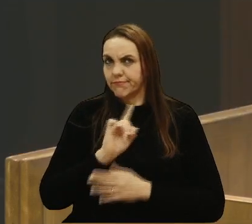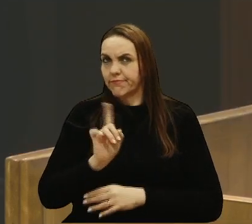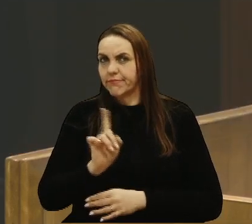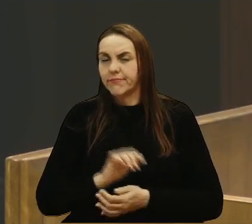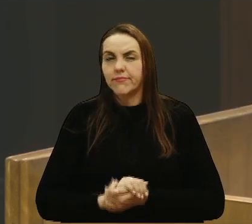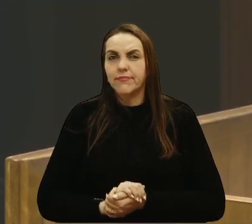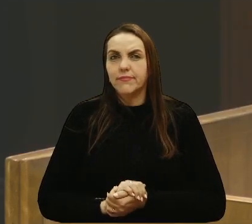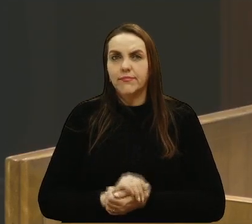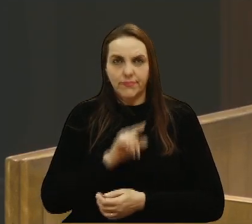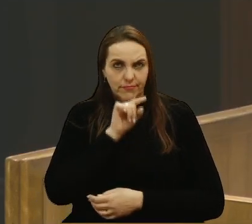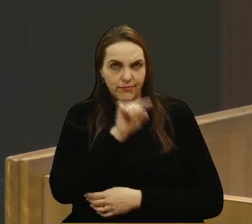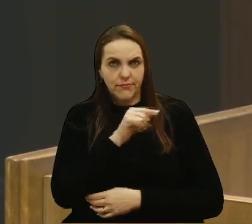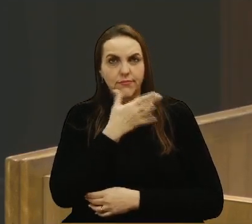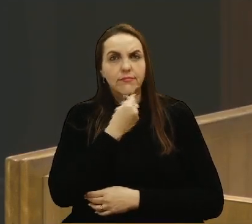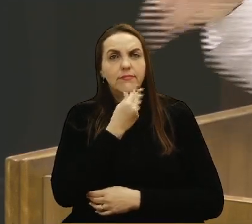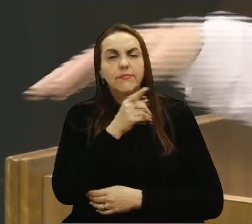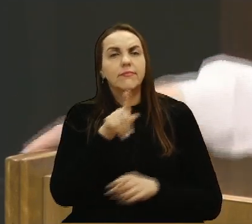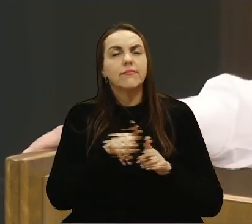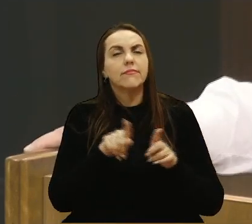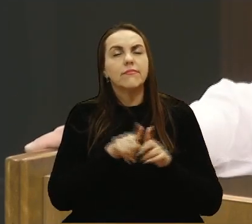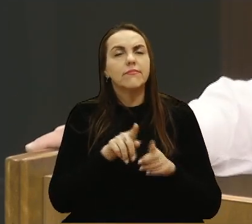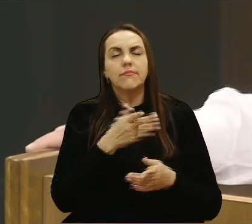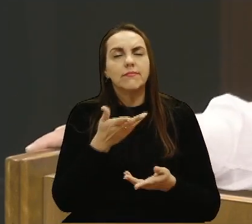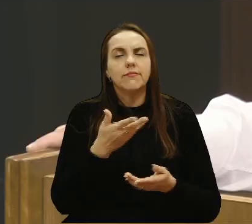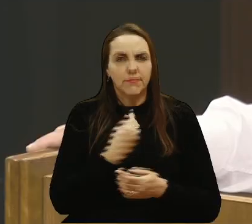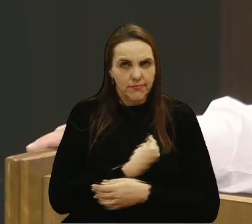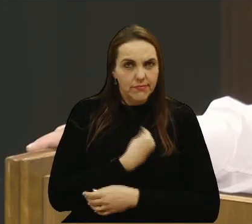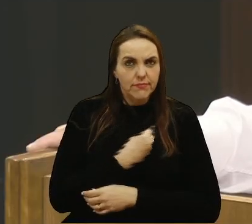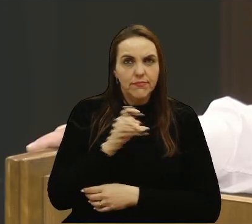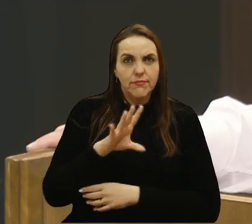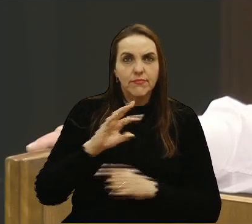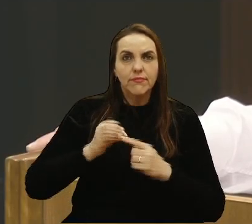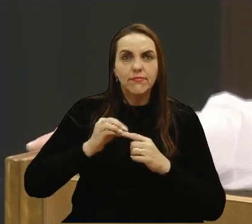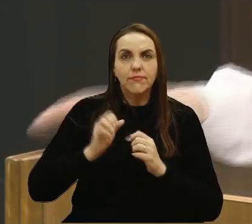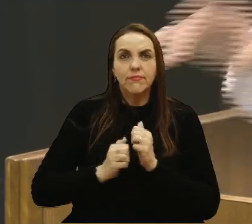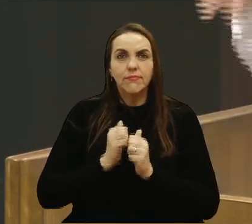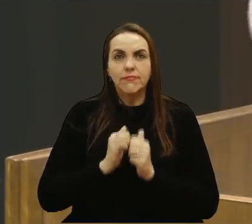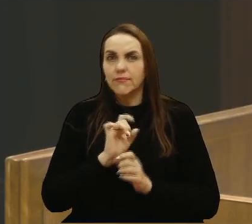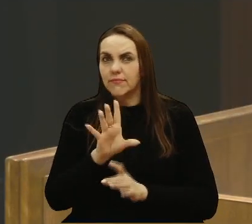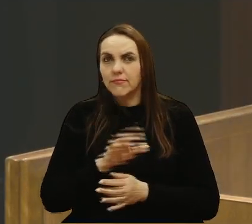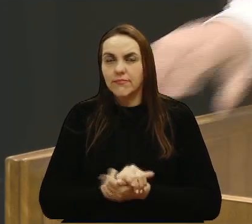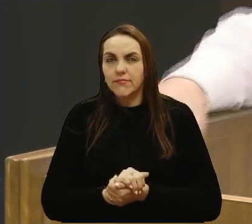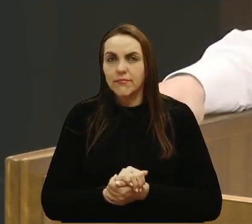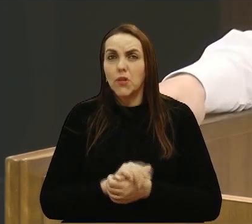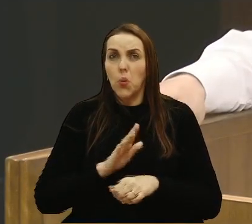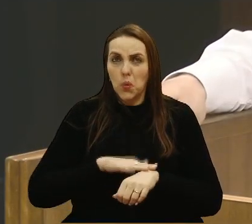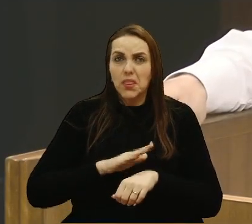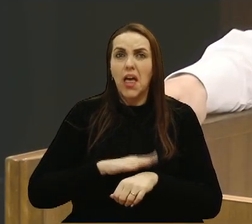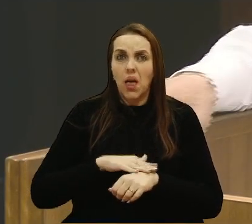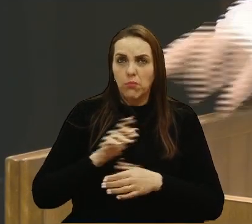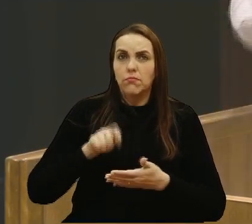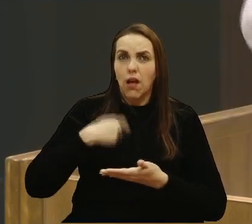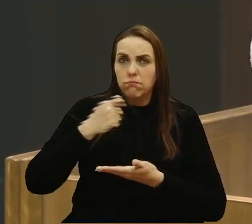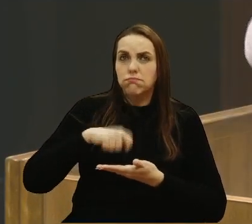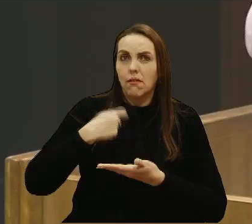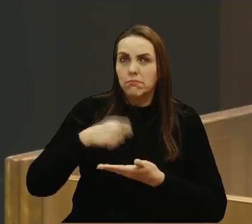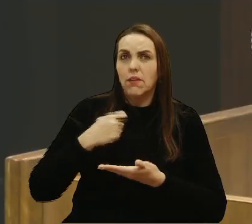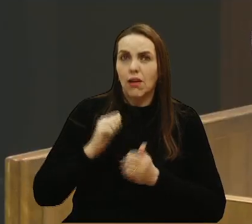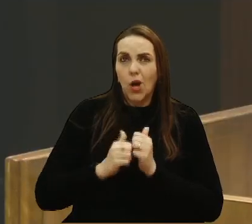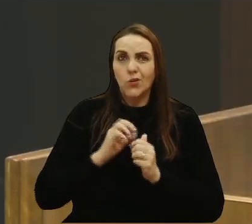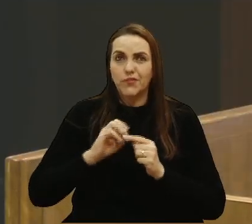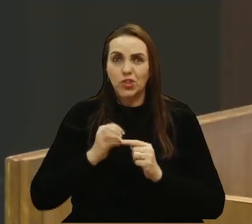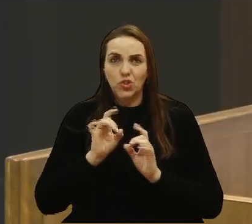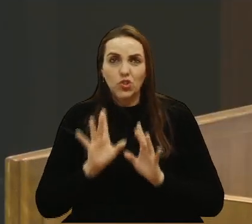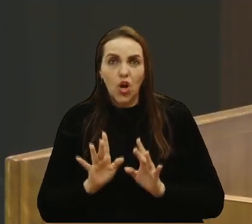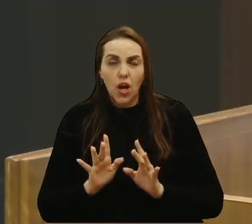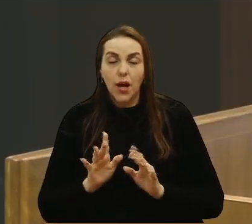João, o senhor sobrevive somente com feijão e arroz? Por um tempo, talvez sim. Mas nós